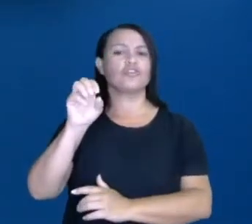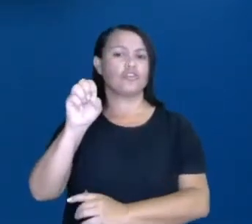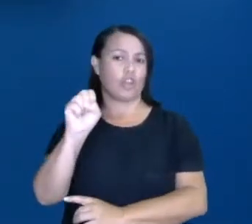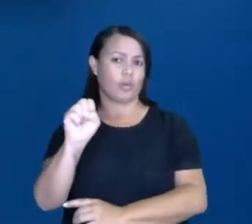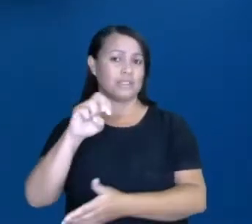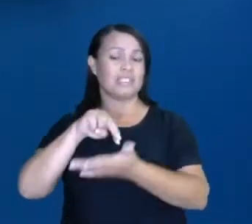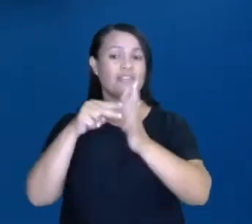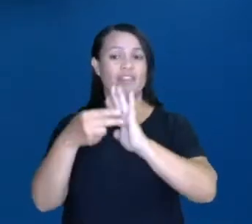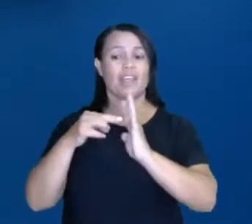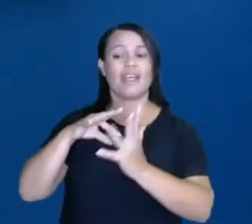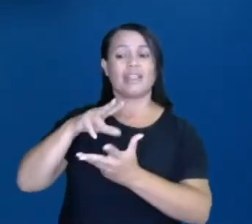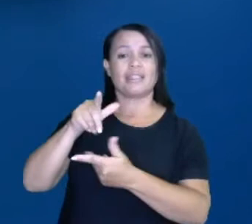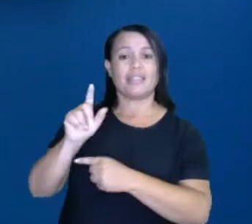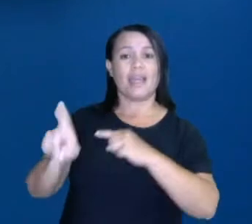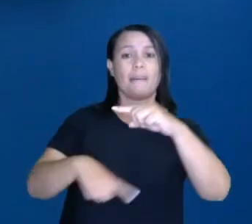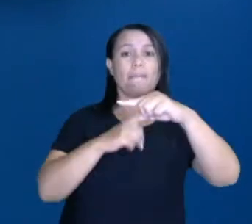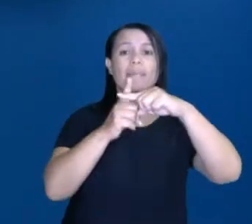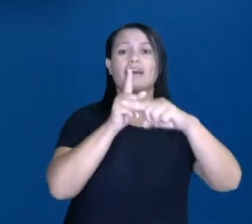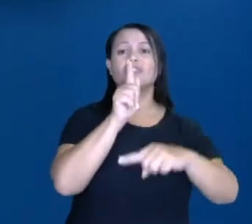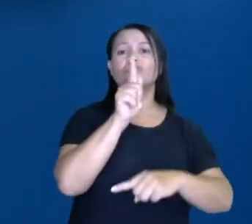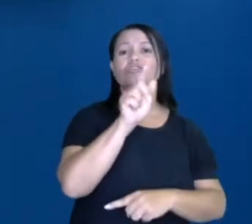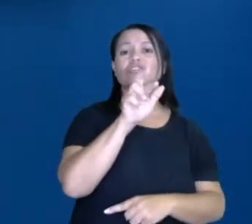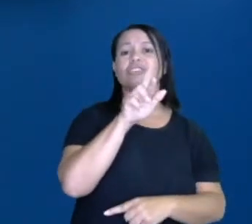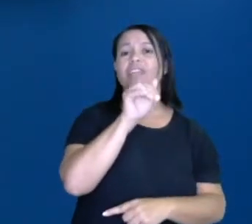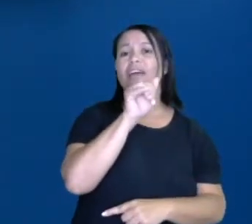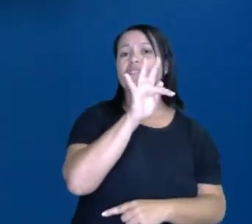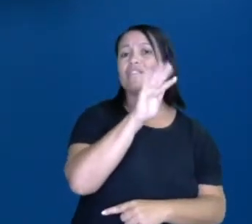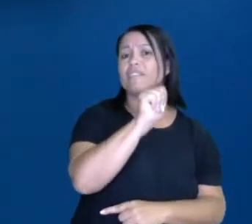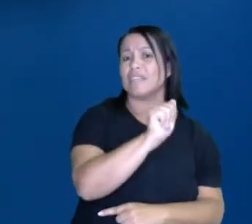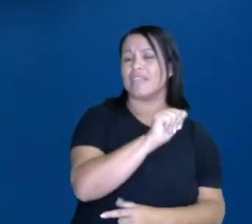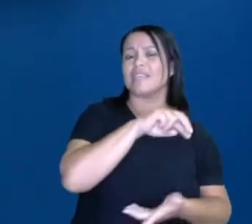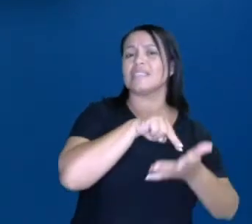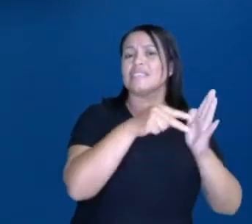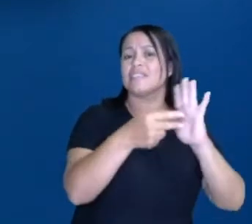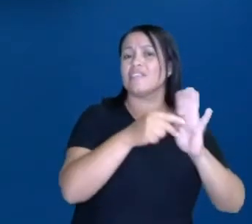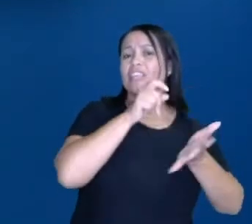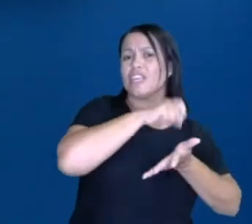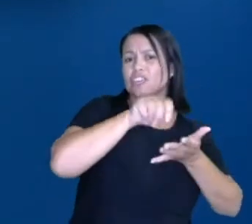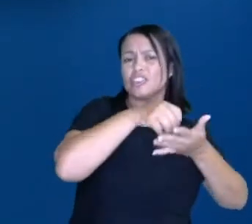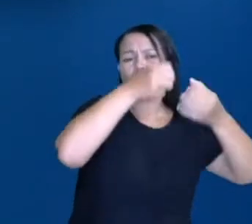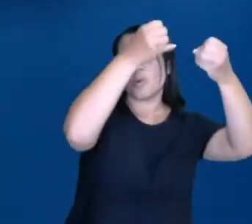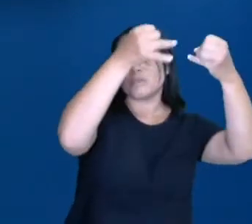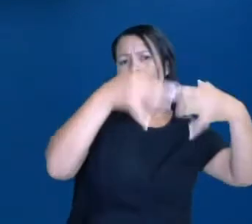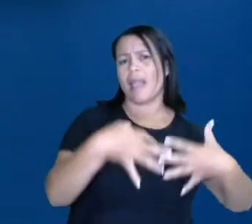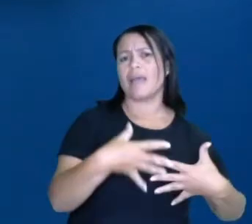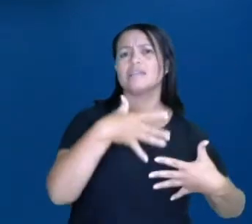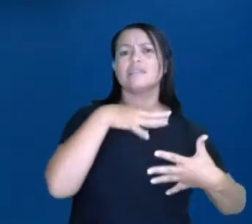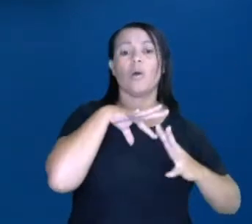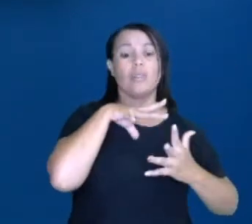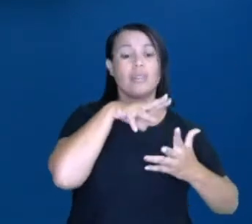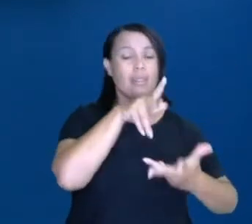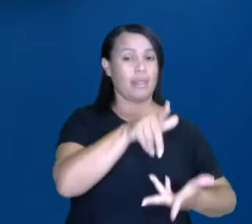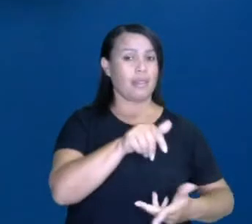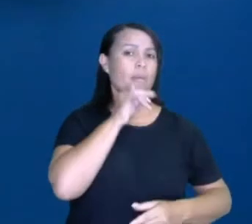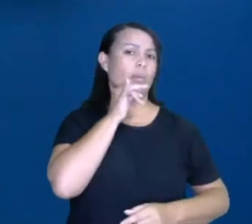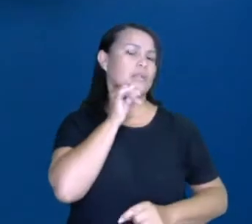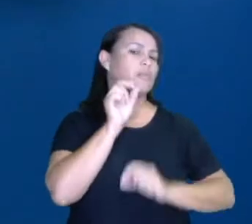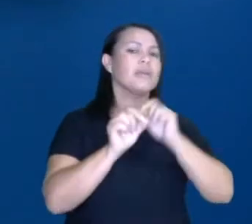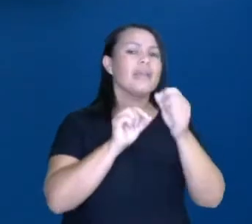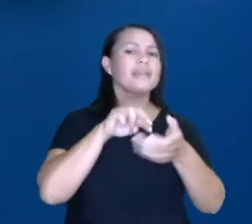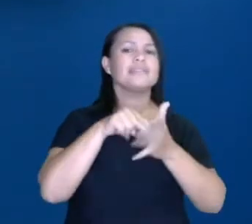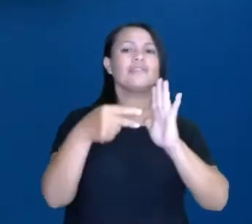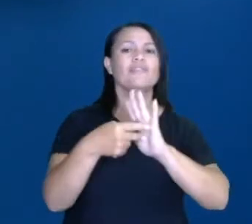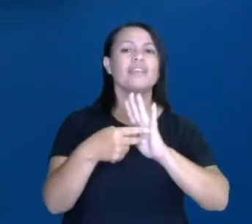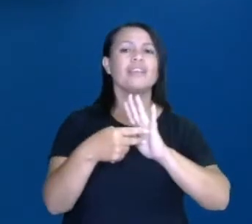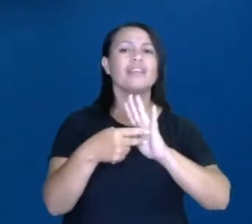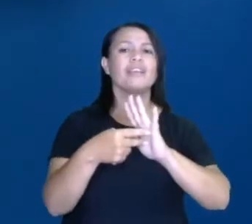que é terra, mais grafia, que quer dizer escrita ou descrição da terra. Ao pé da letra seria